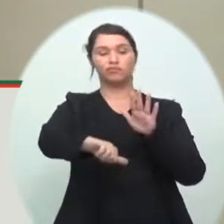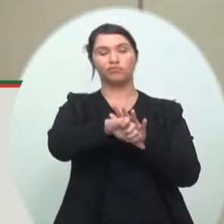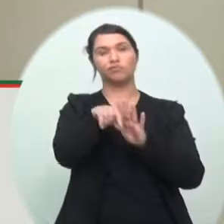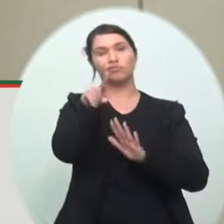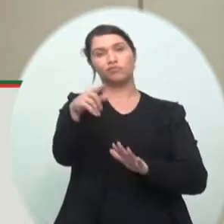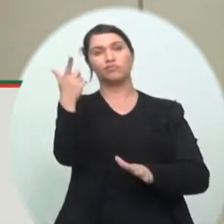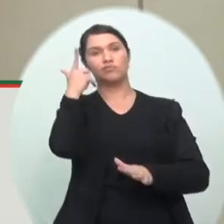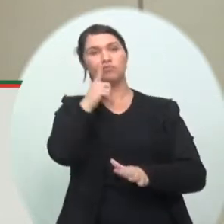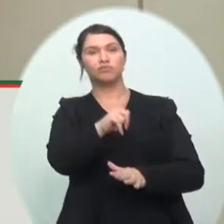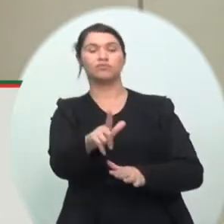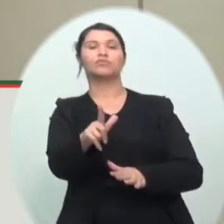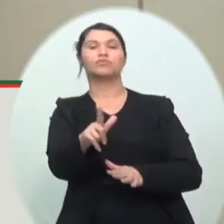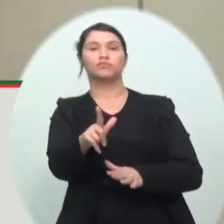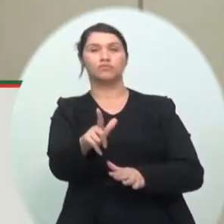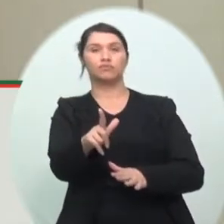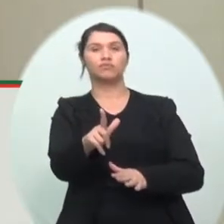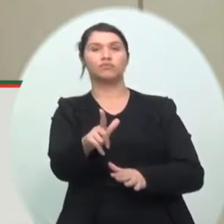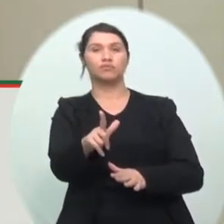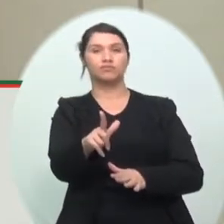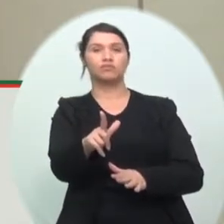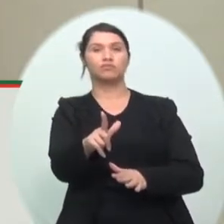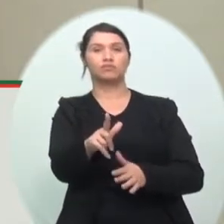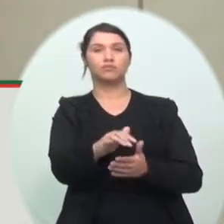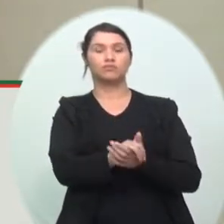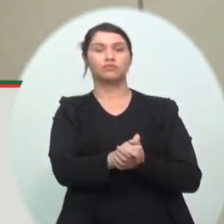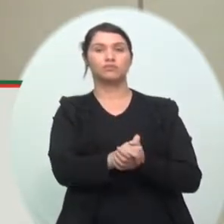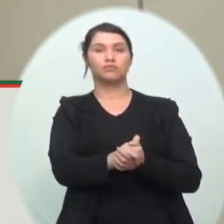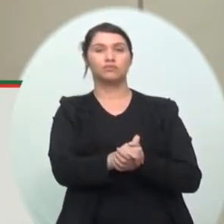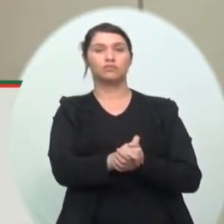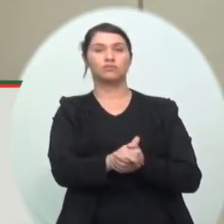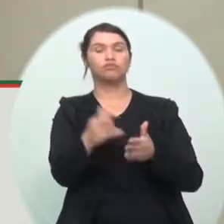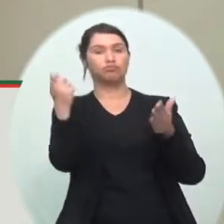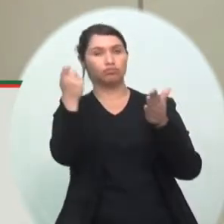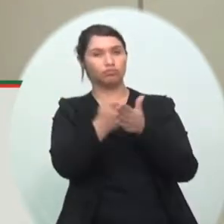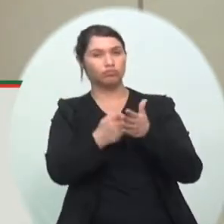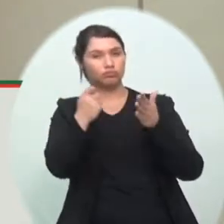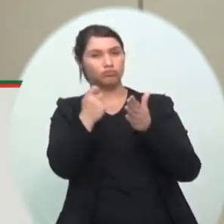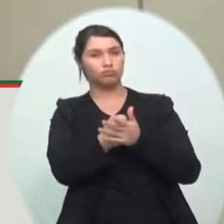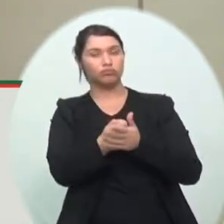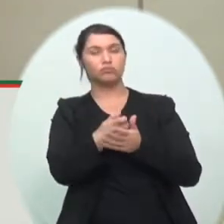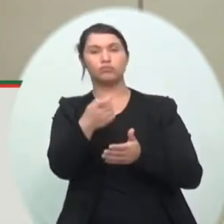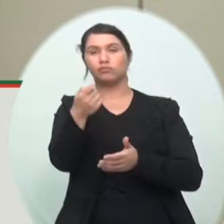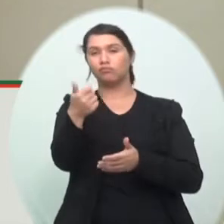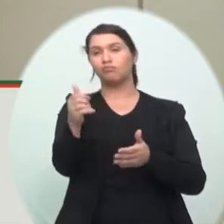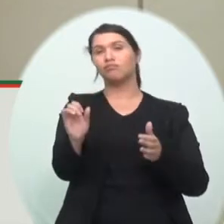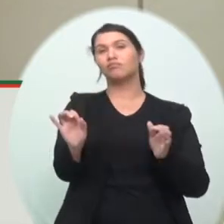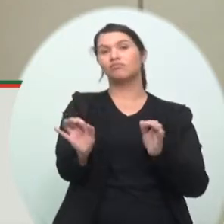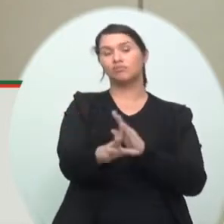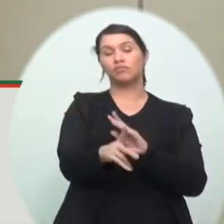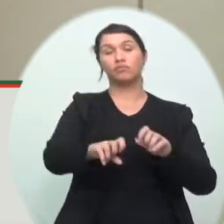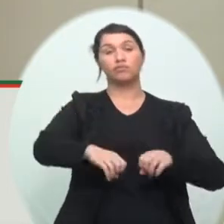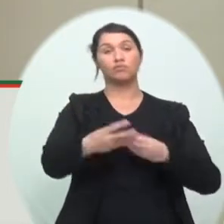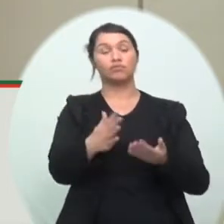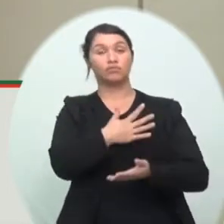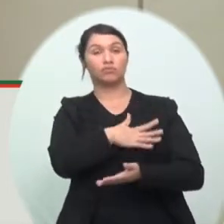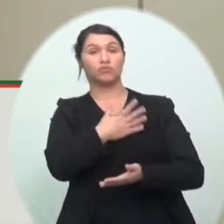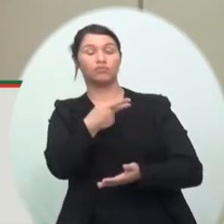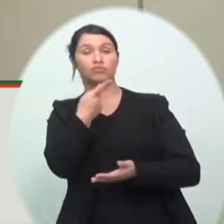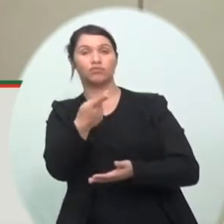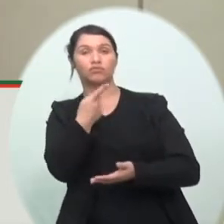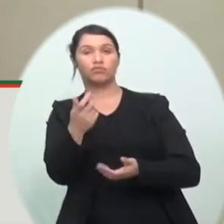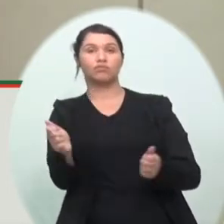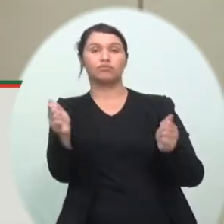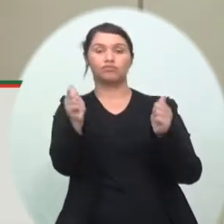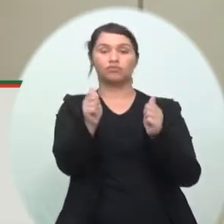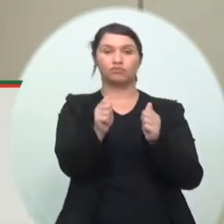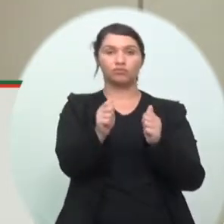cidade. Dizer aos senhores que, através do Coronel Fraga, tivemos uma